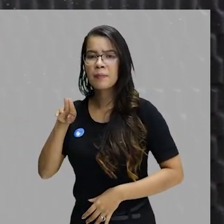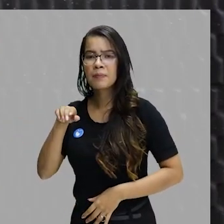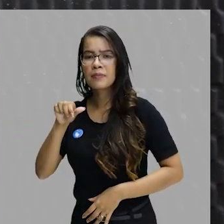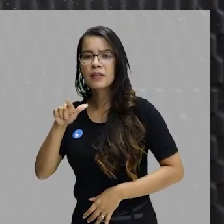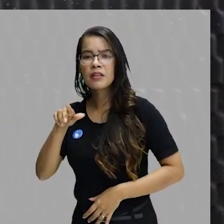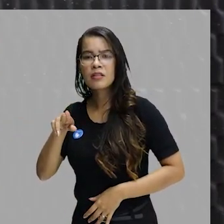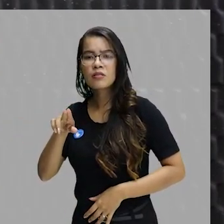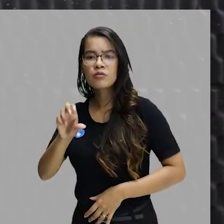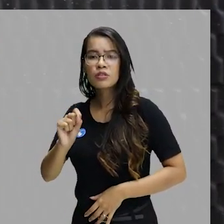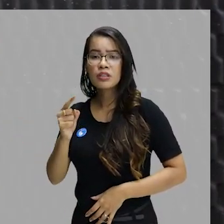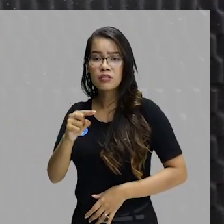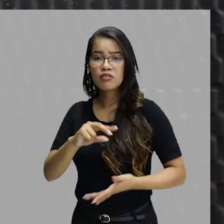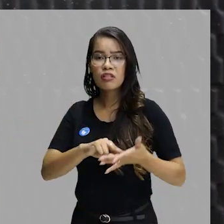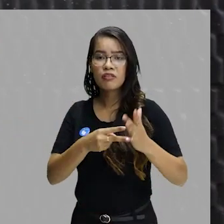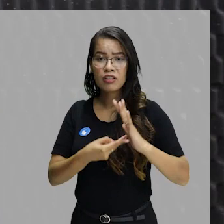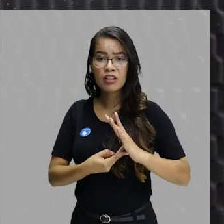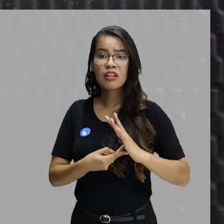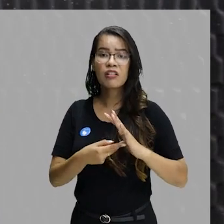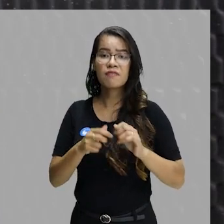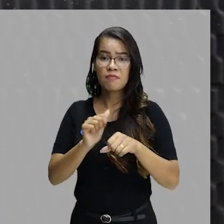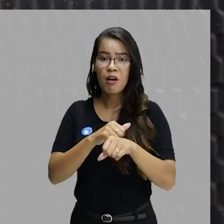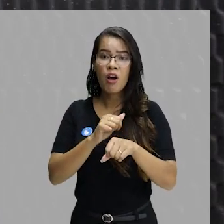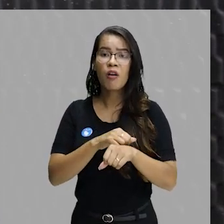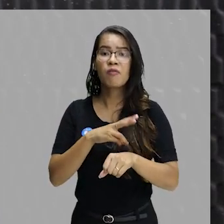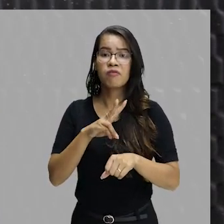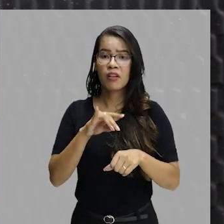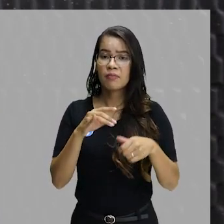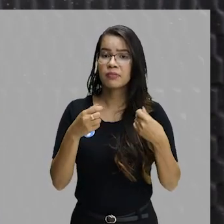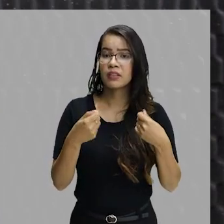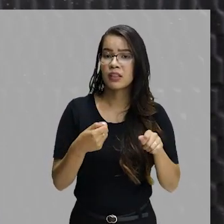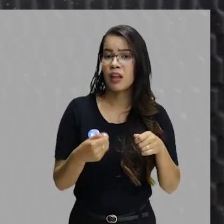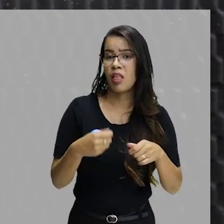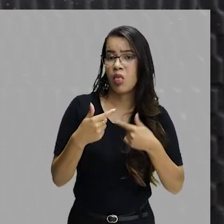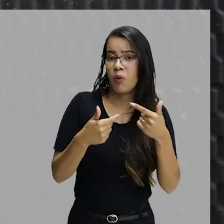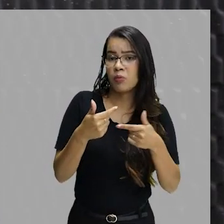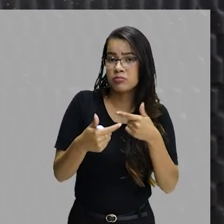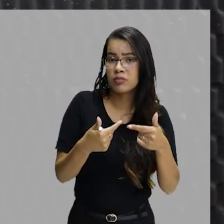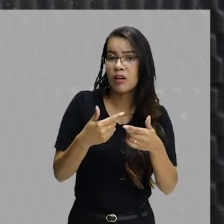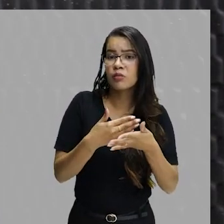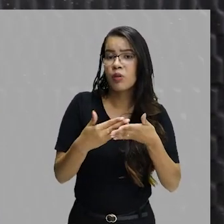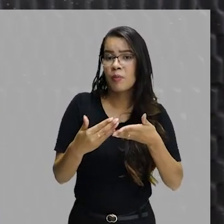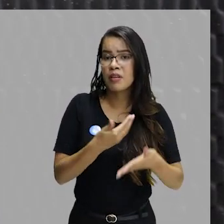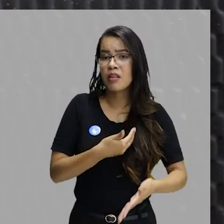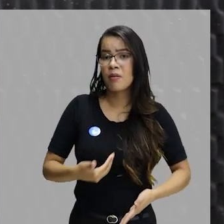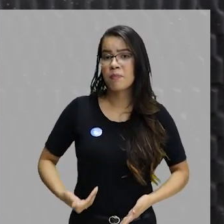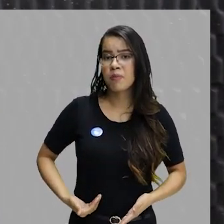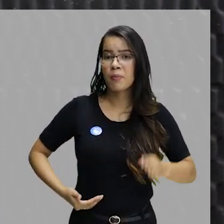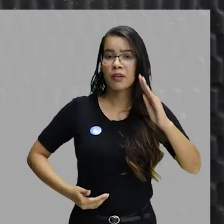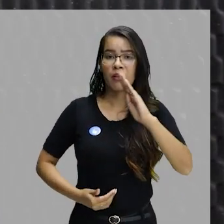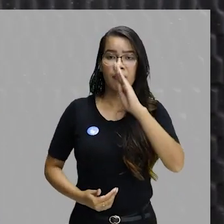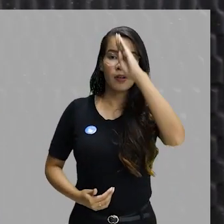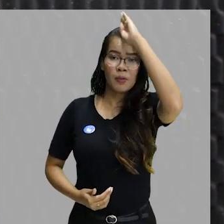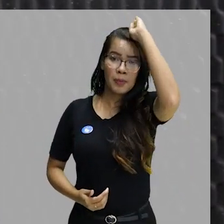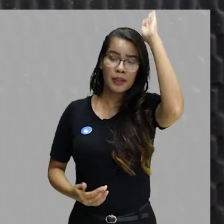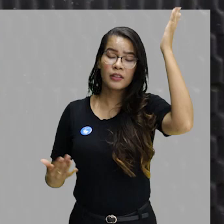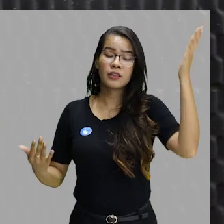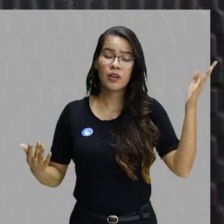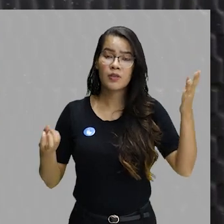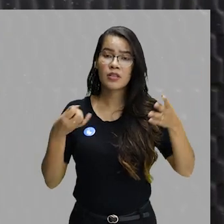República Romana. Uma outra questão interessante também para que a gente possa observar, se nós estamos diante de uma